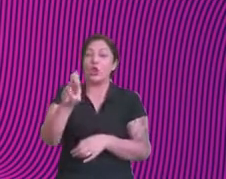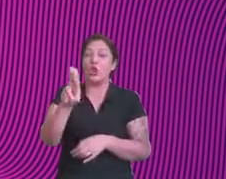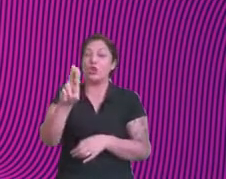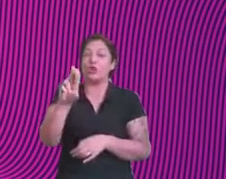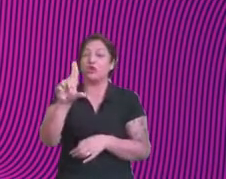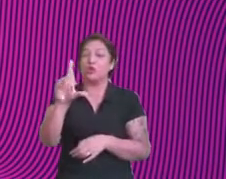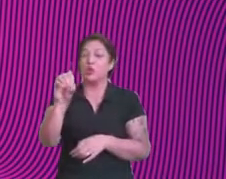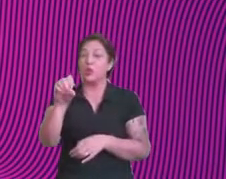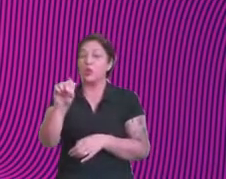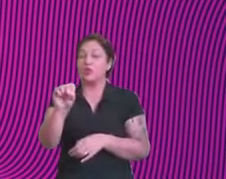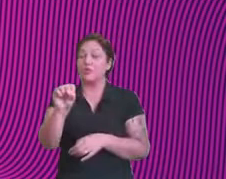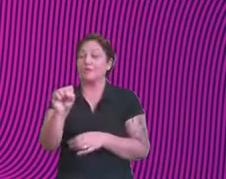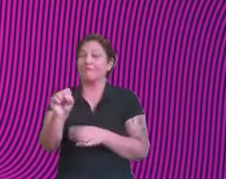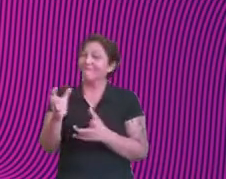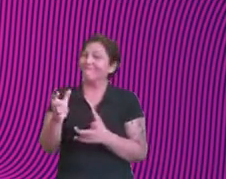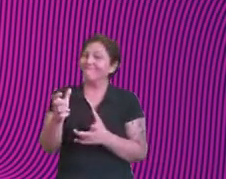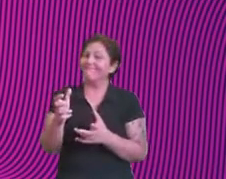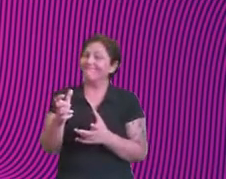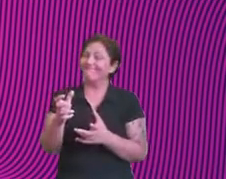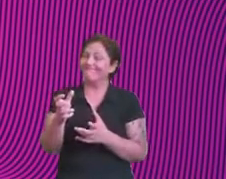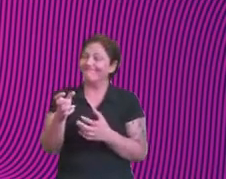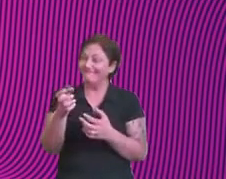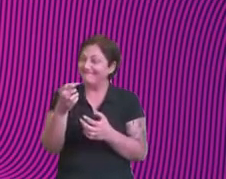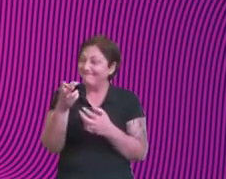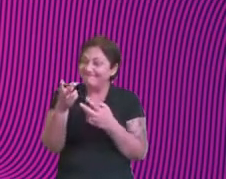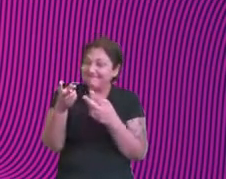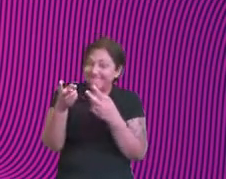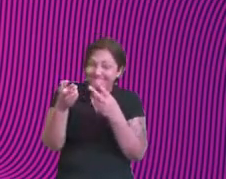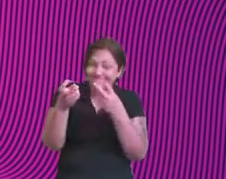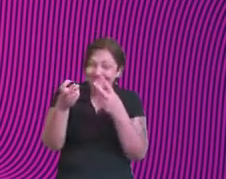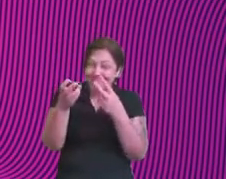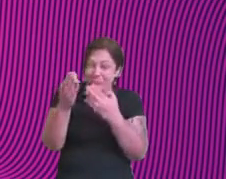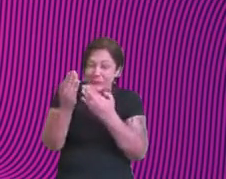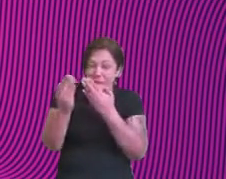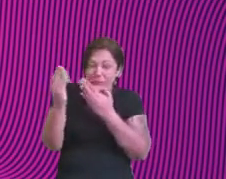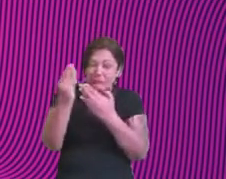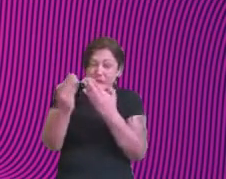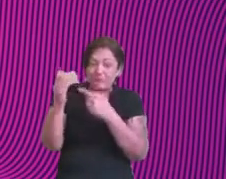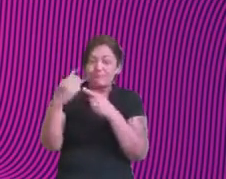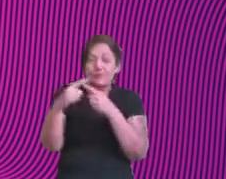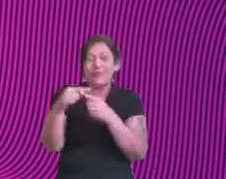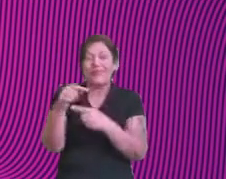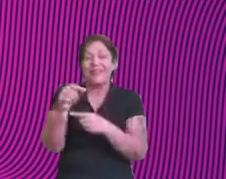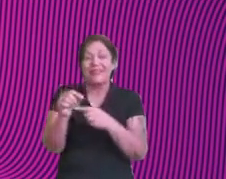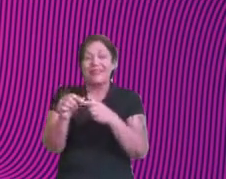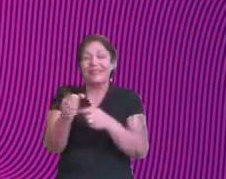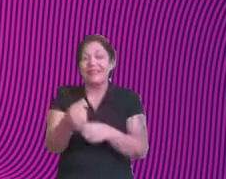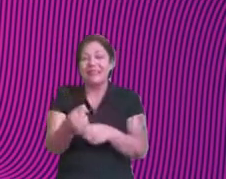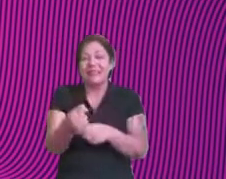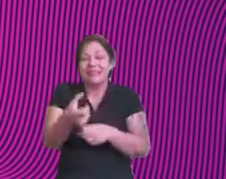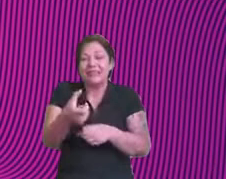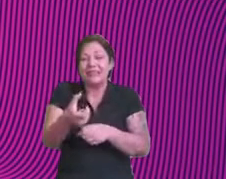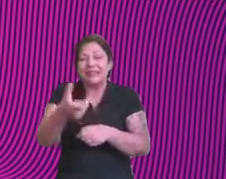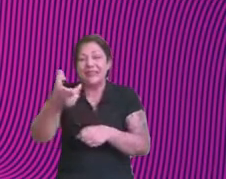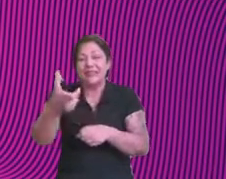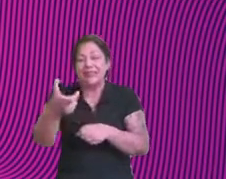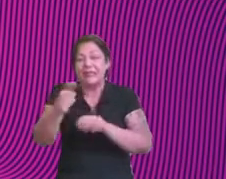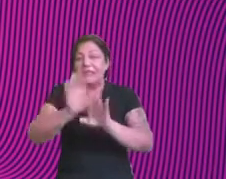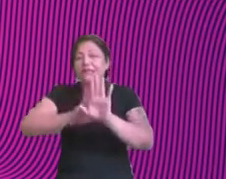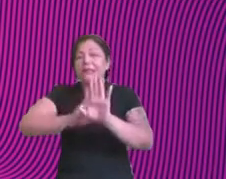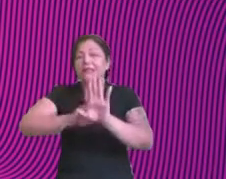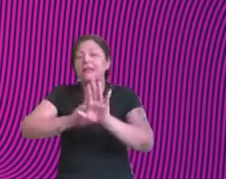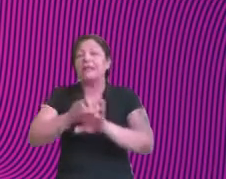pela hipogenicidade, pelo formato, pelo tamanho. E lembrar que às vezes os tumores antrais são difíceis dentro